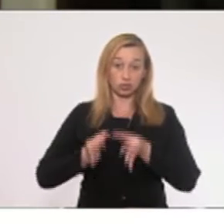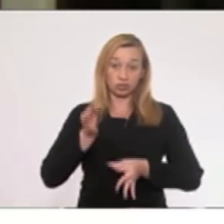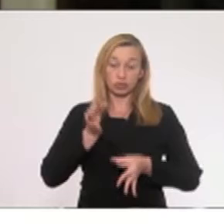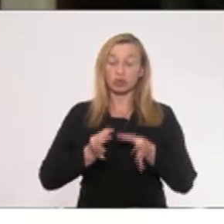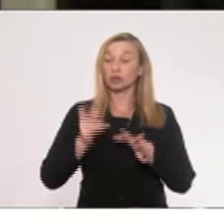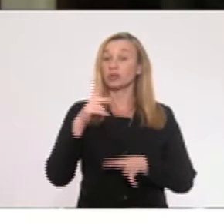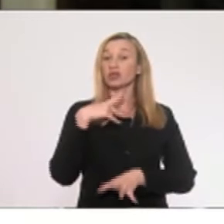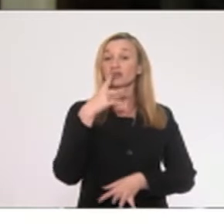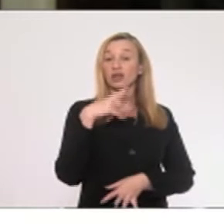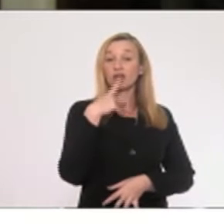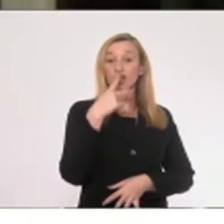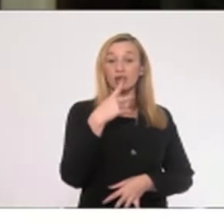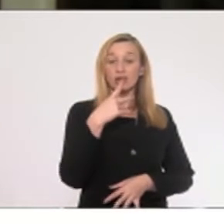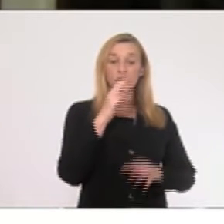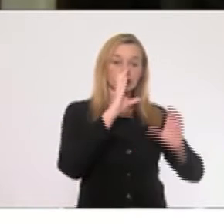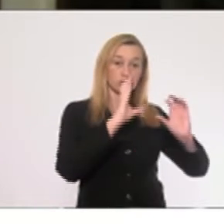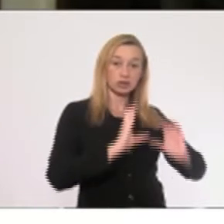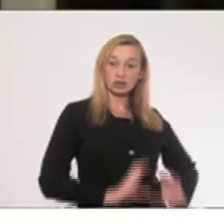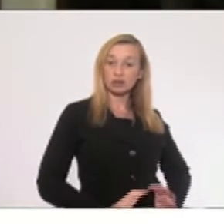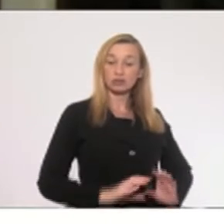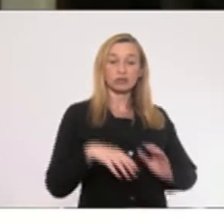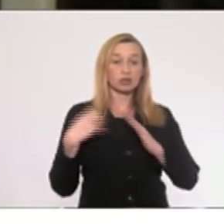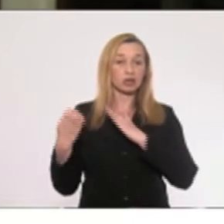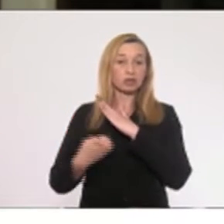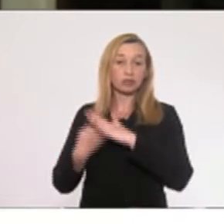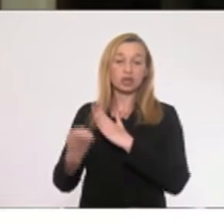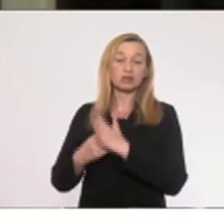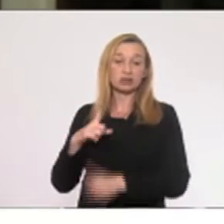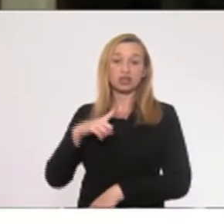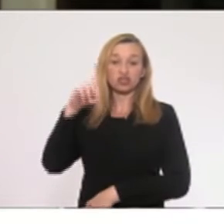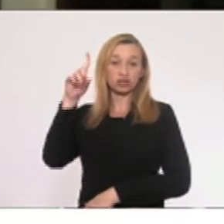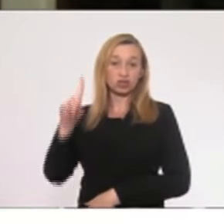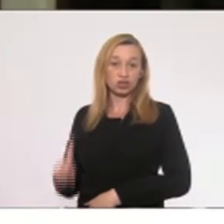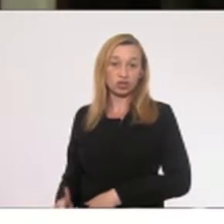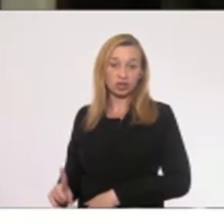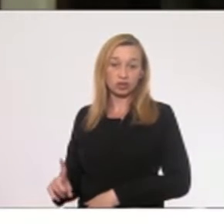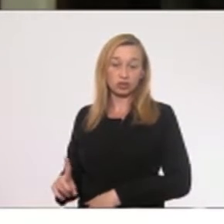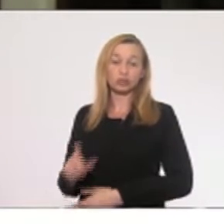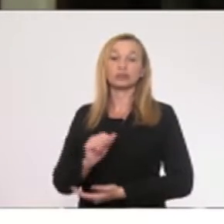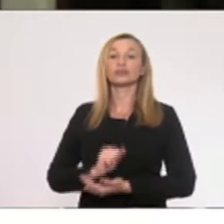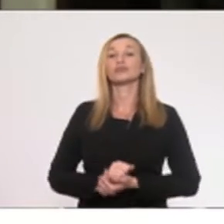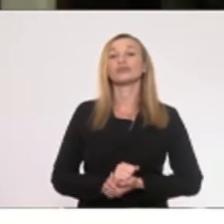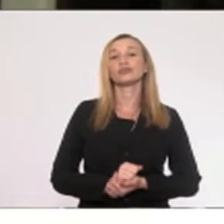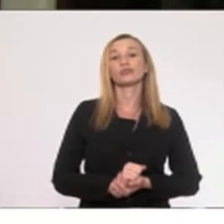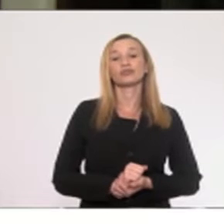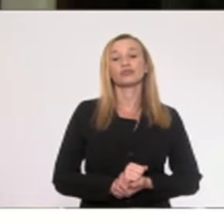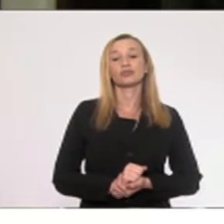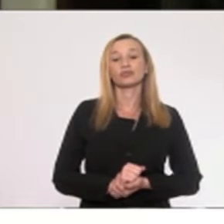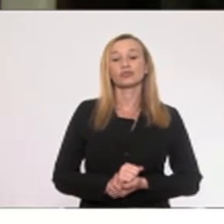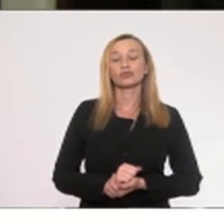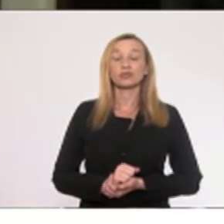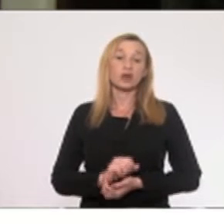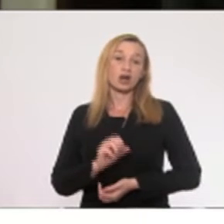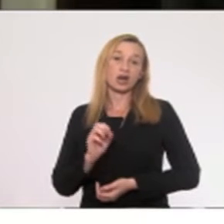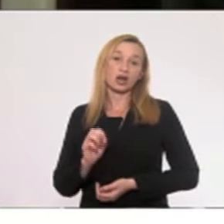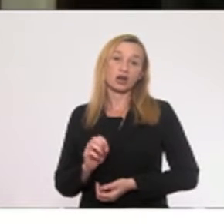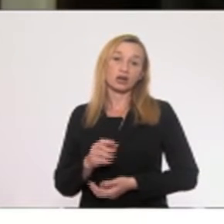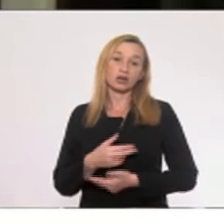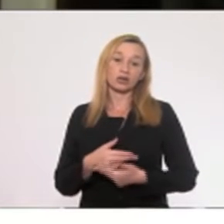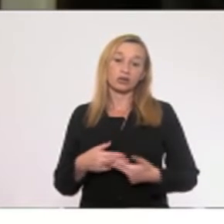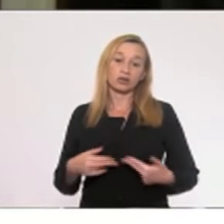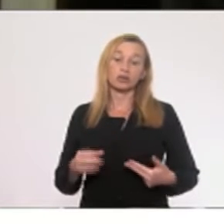o cidadão, a empresa, tem direito à certidão positiva, negativa,